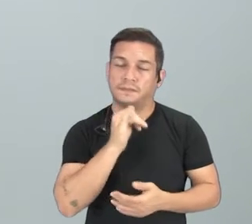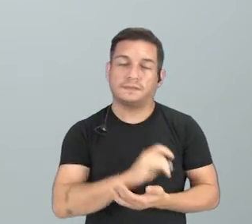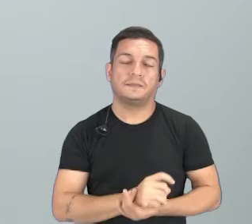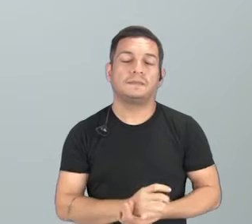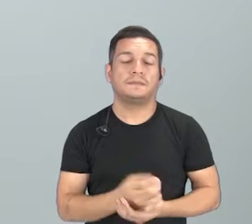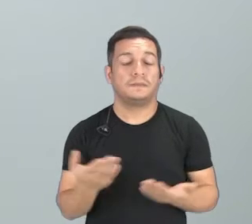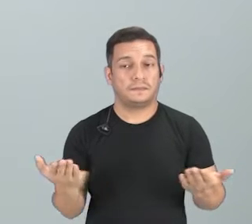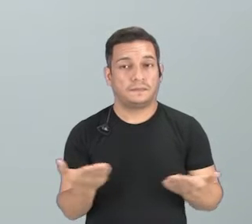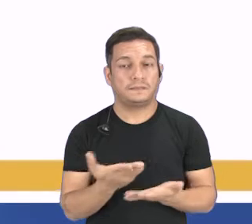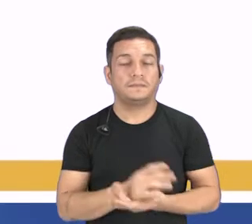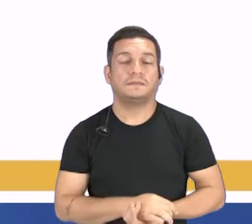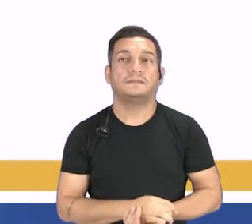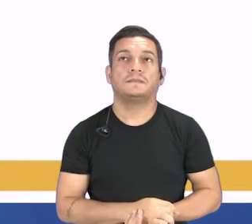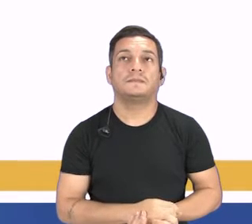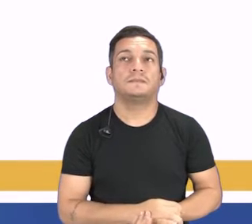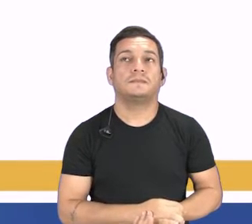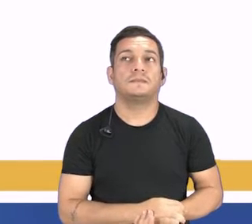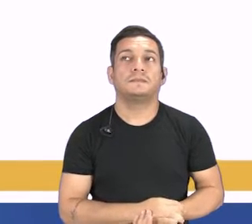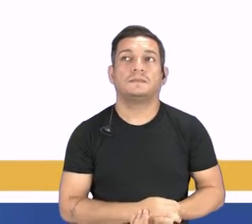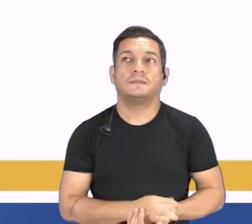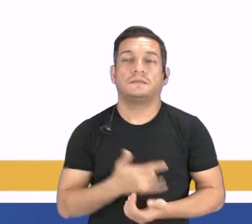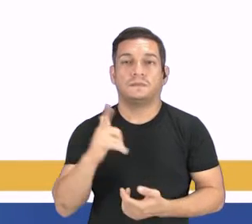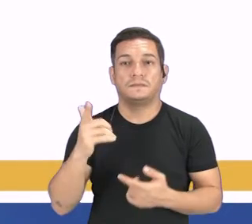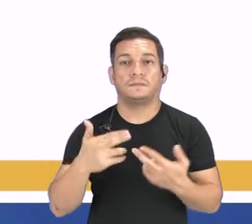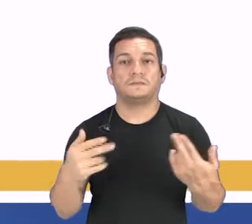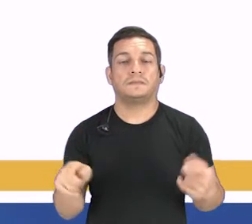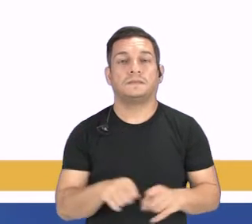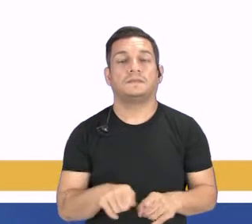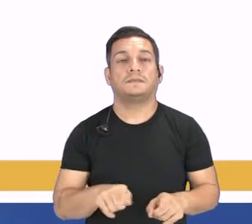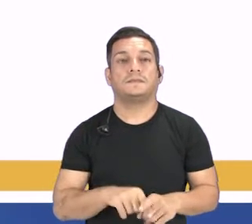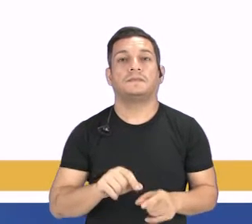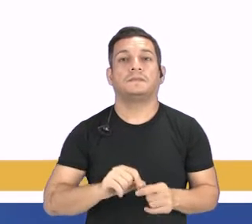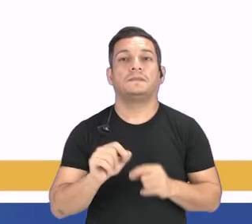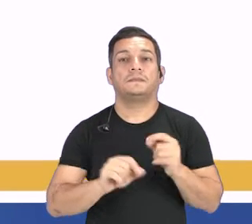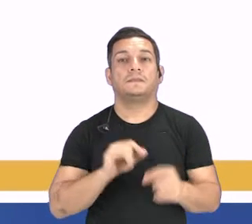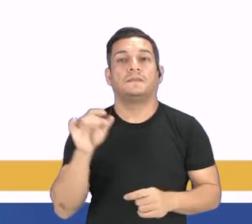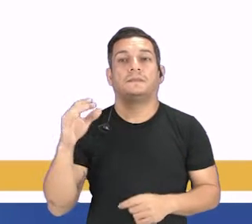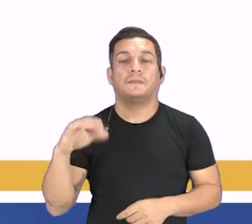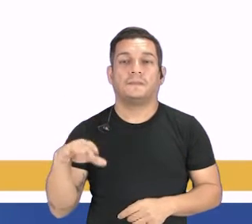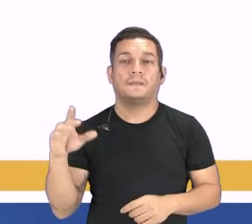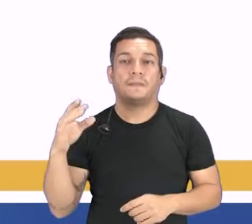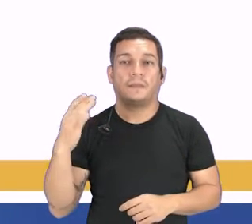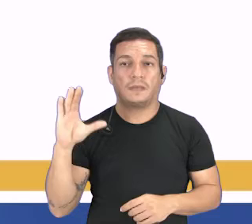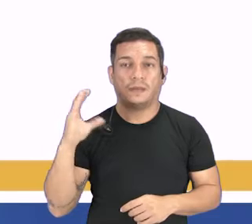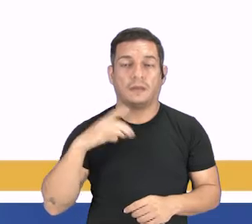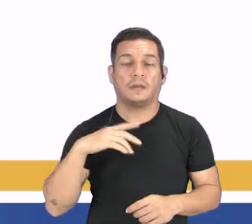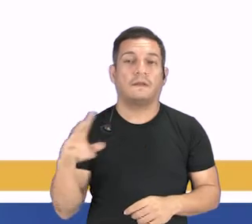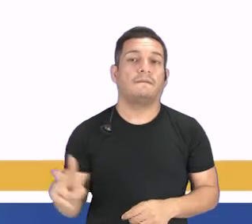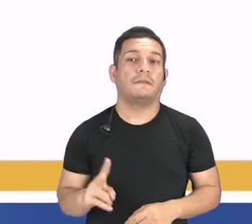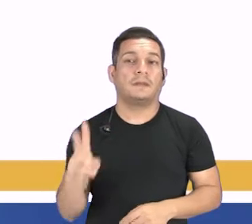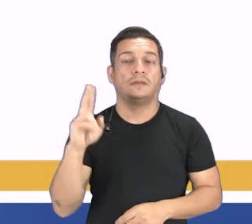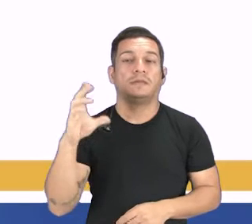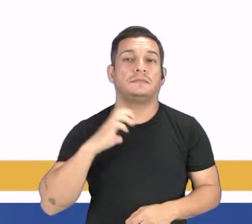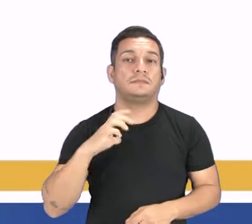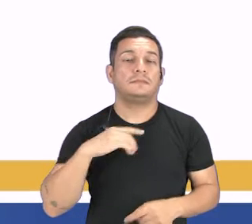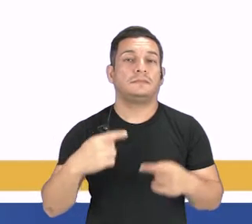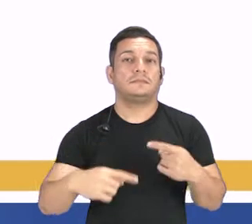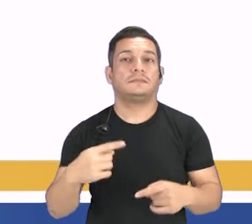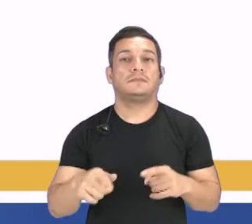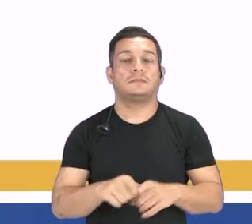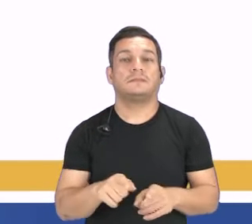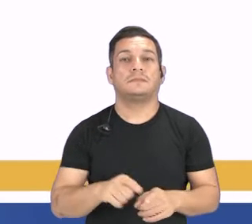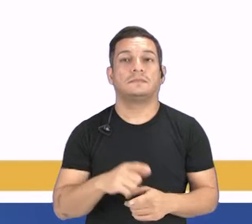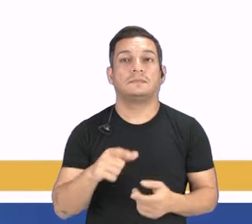isso hoje. Bem, outra coisa que faz com que a ciência tenha valores éticos e políticos é a questão